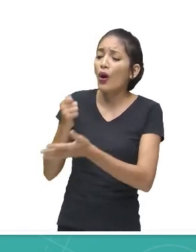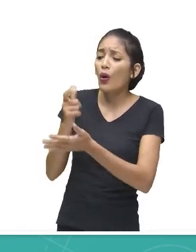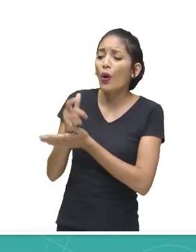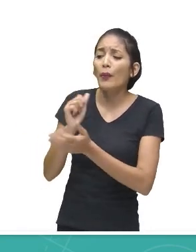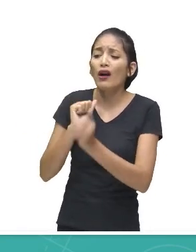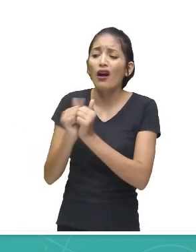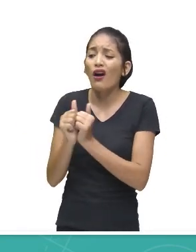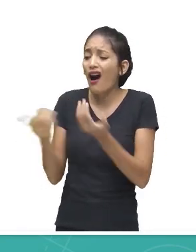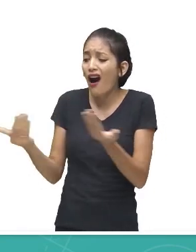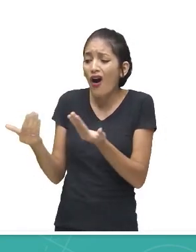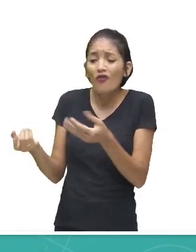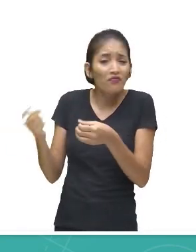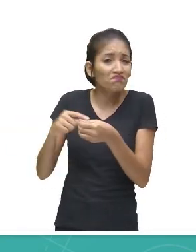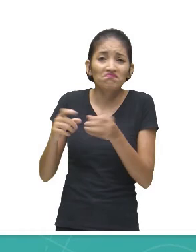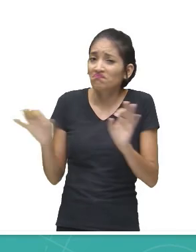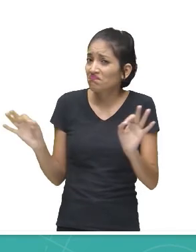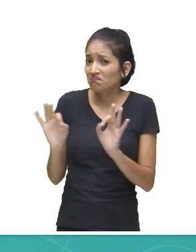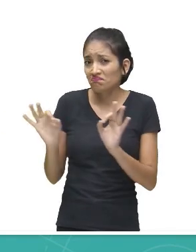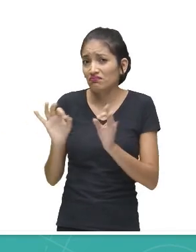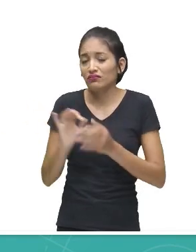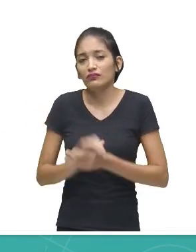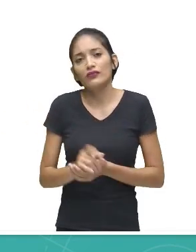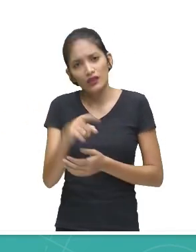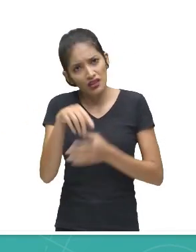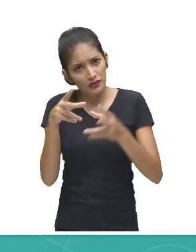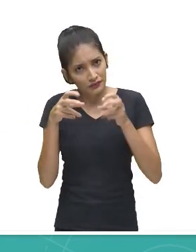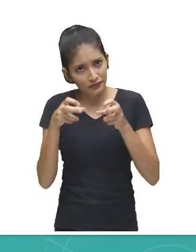não voltou. Perceberam?